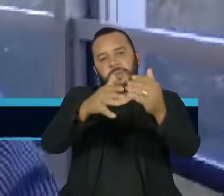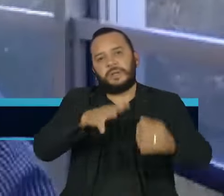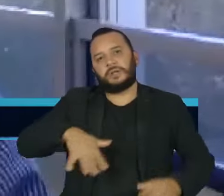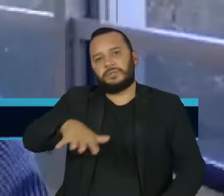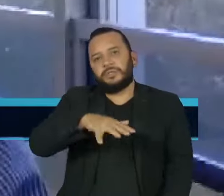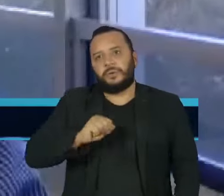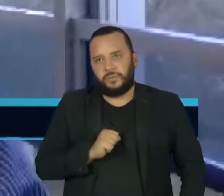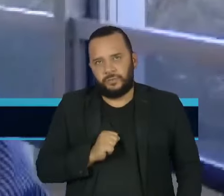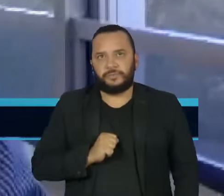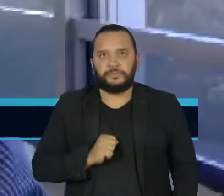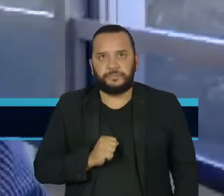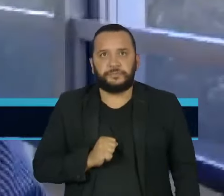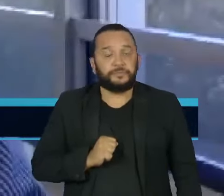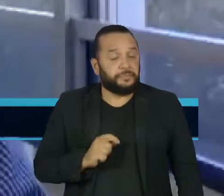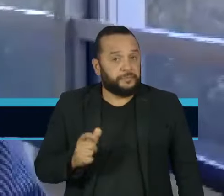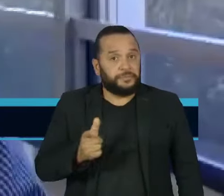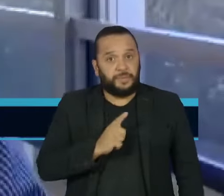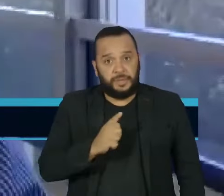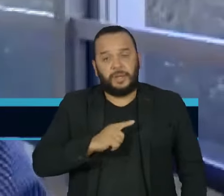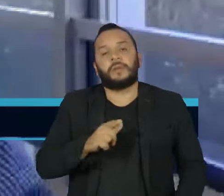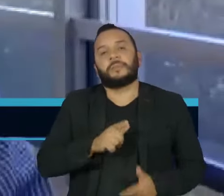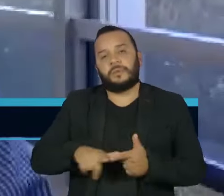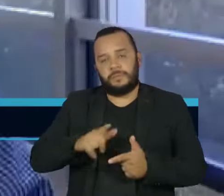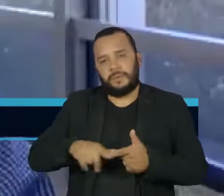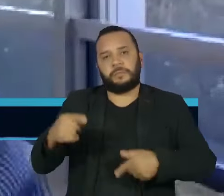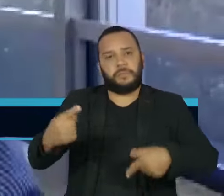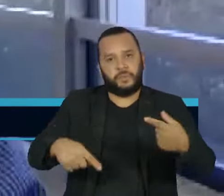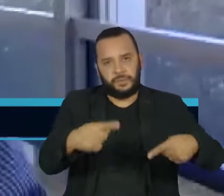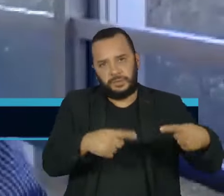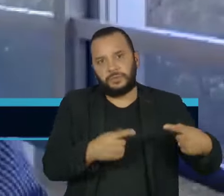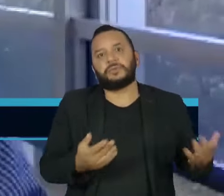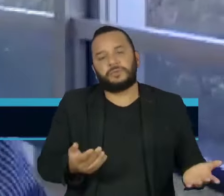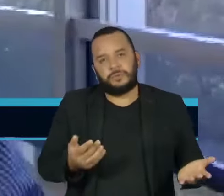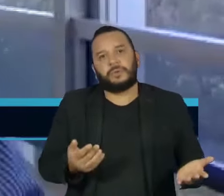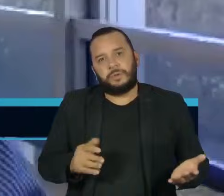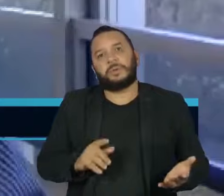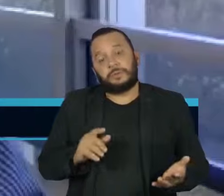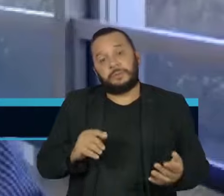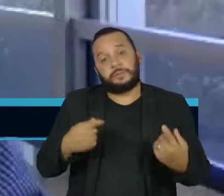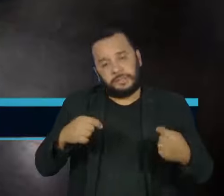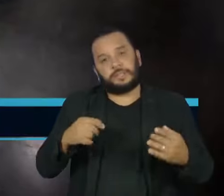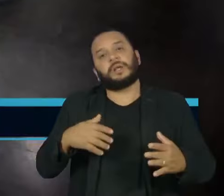passa, claro, né, por uma estabilidade política que ainda é algo a ser alcançado.